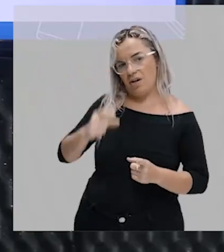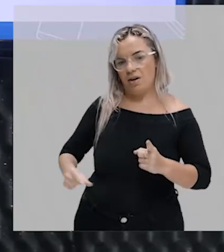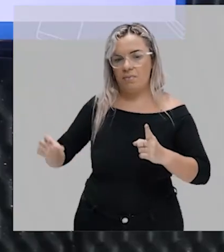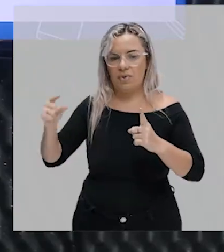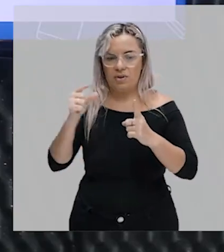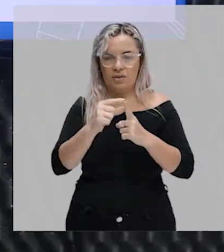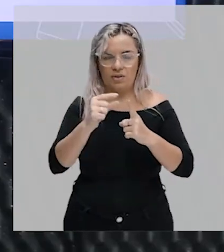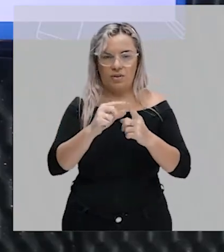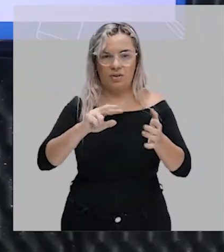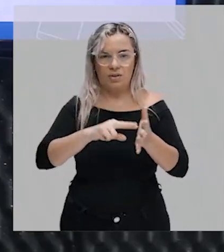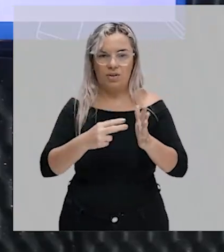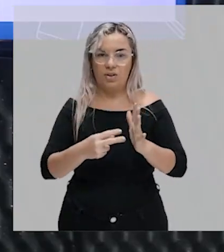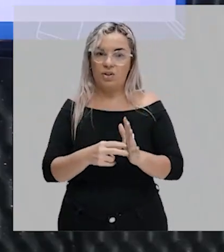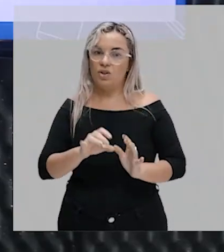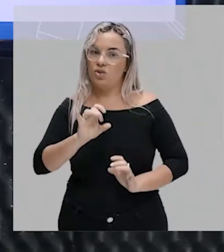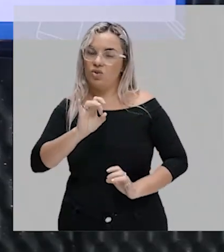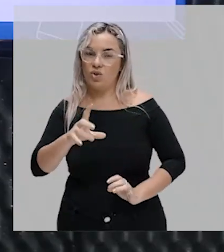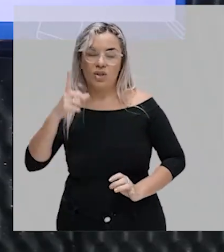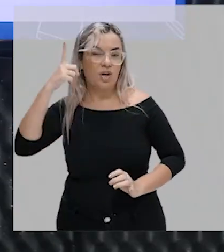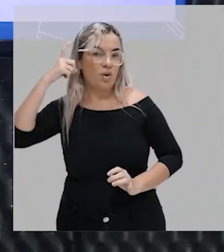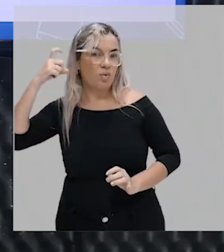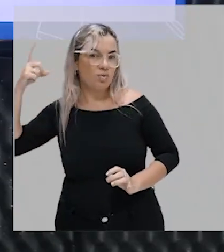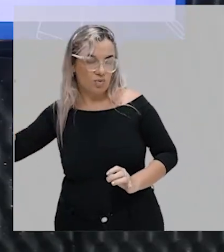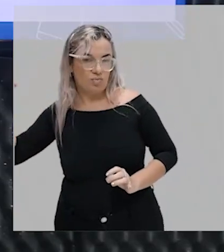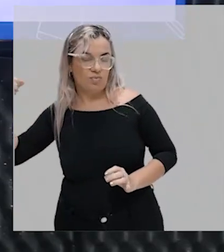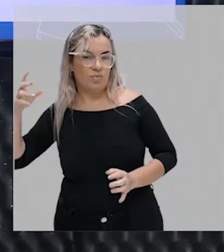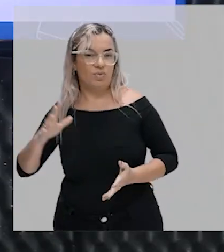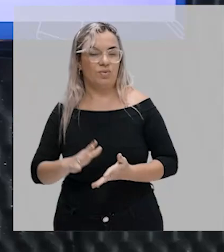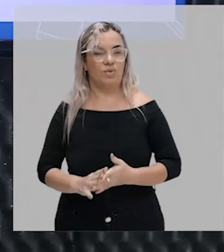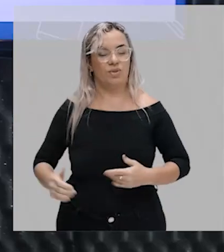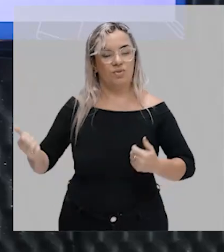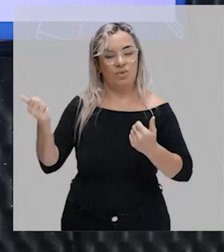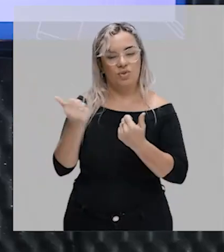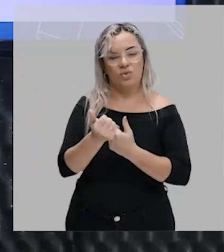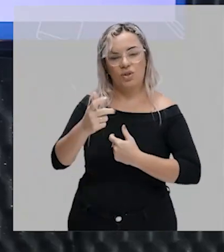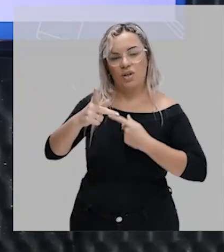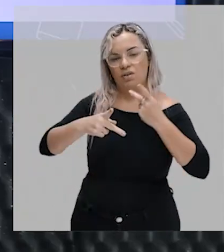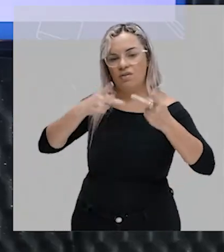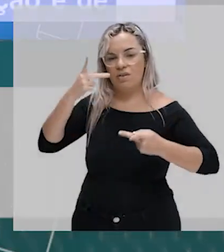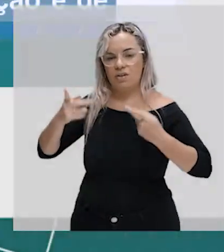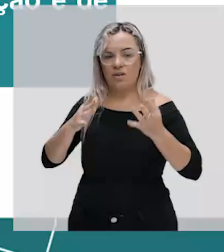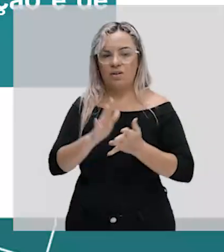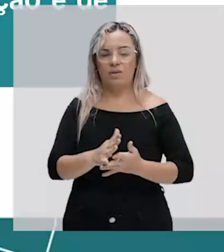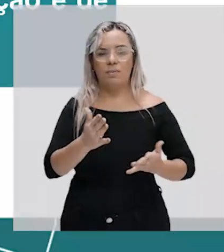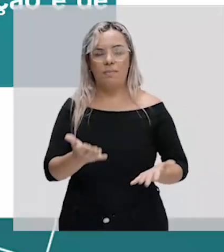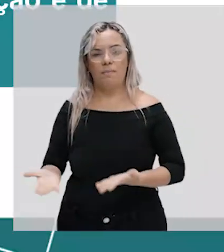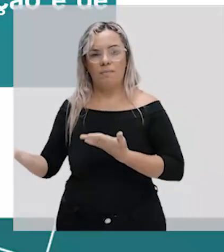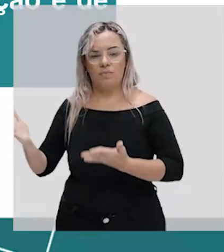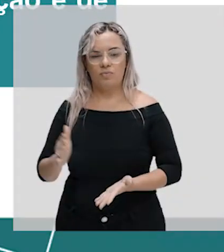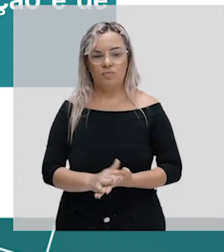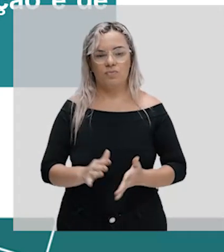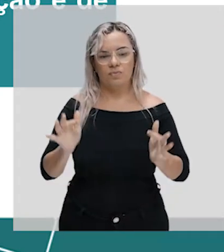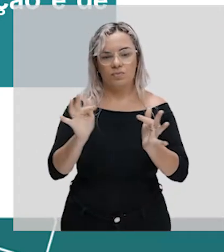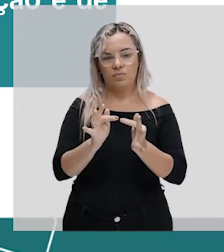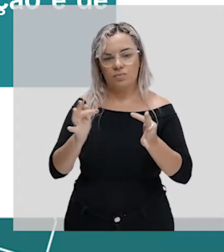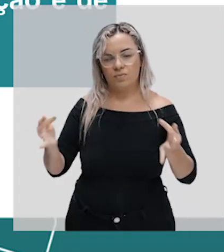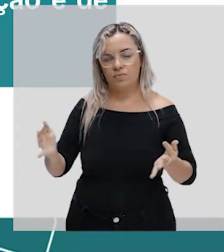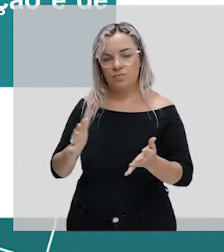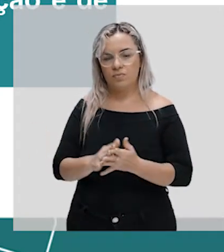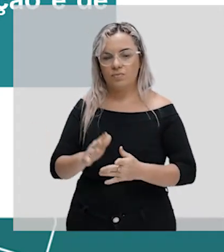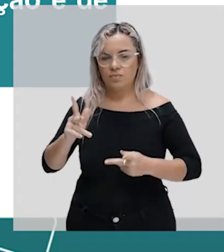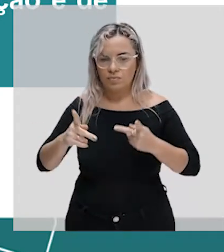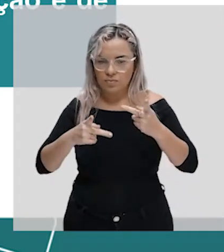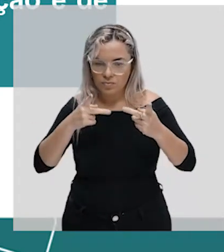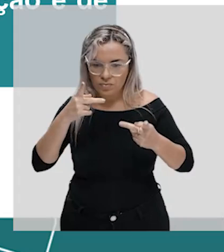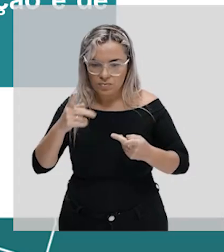au é o som que ele emite no lugar da fala, que é o que nós temos, tá bom? Sintaxe ainda. Falar